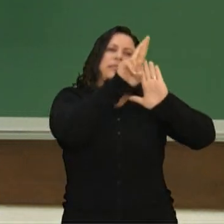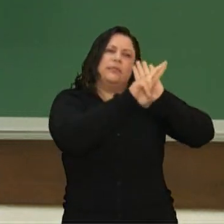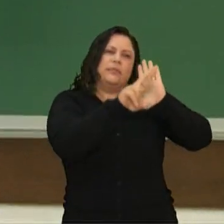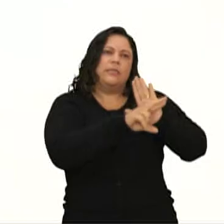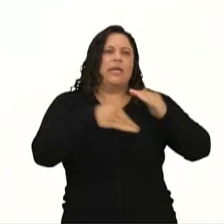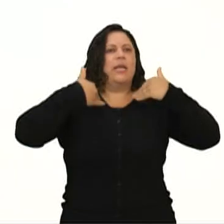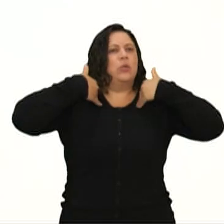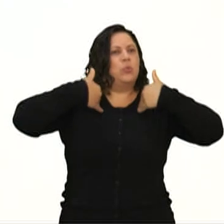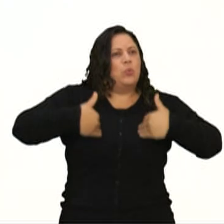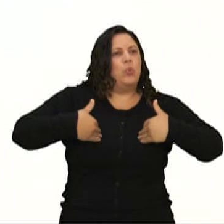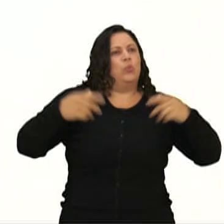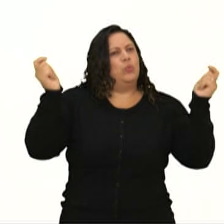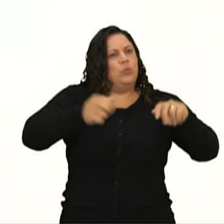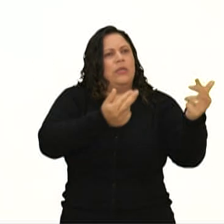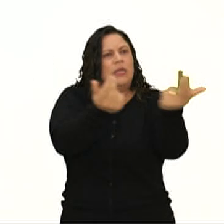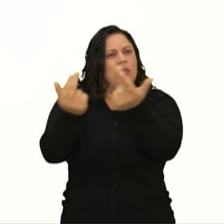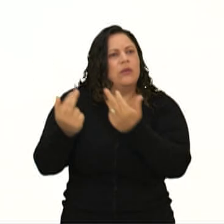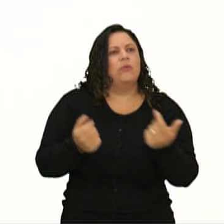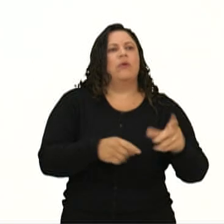aula.